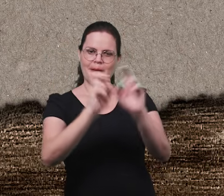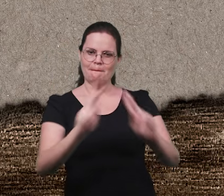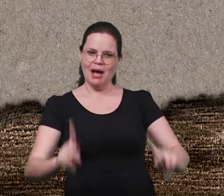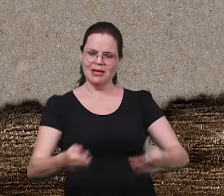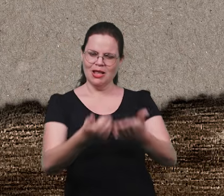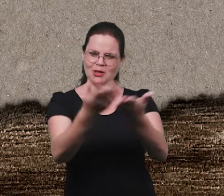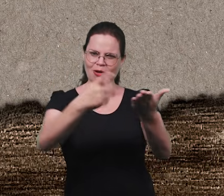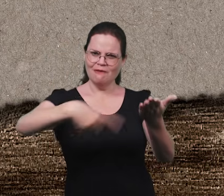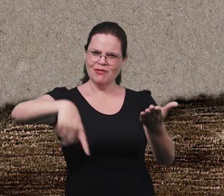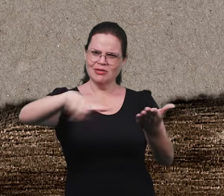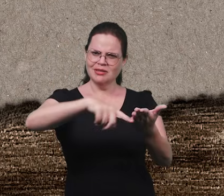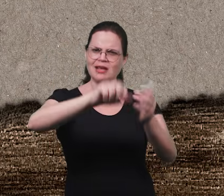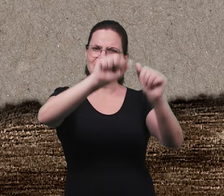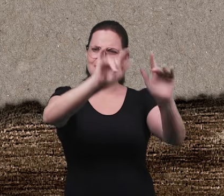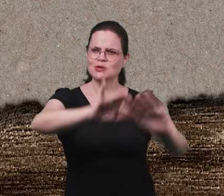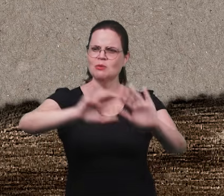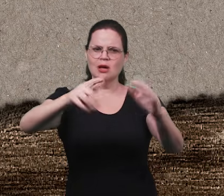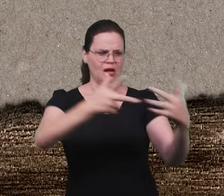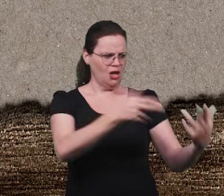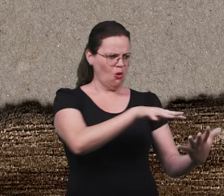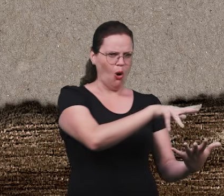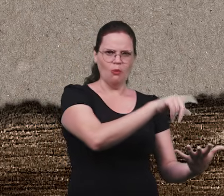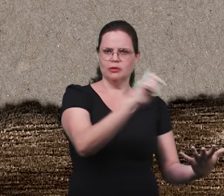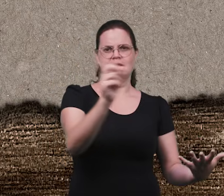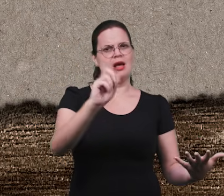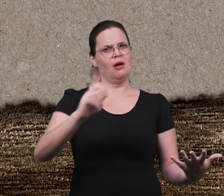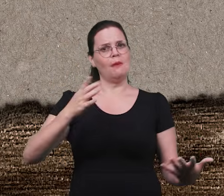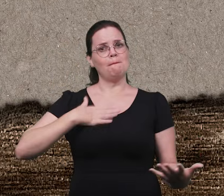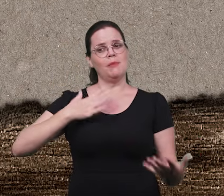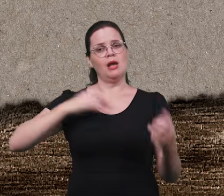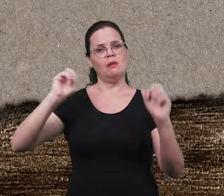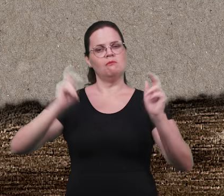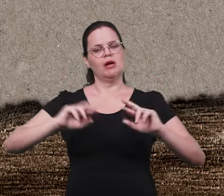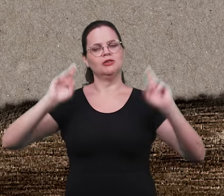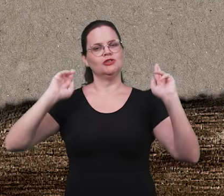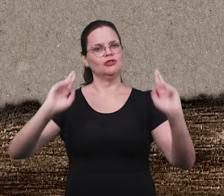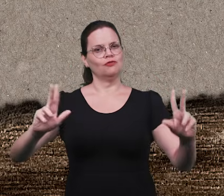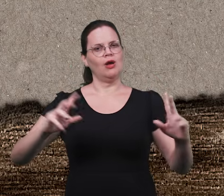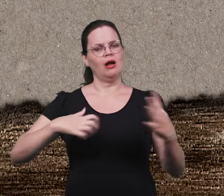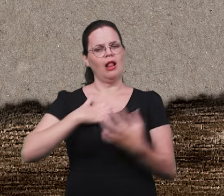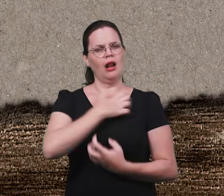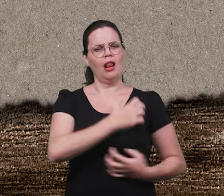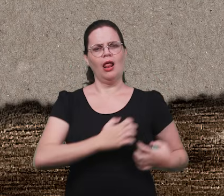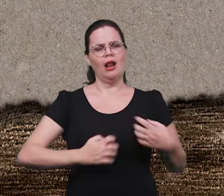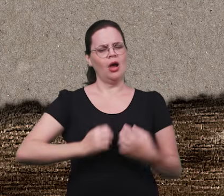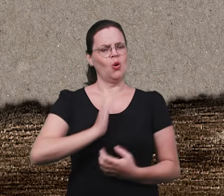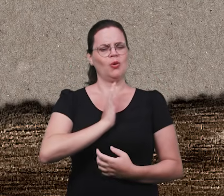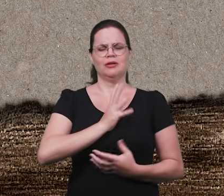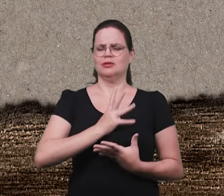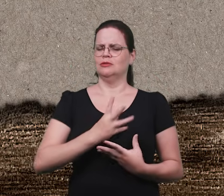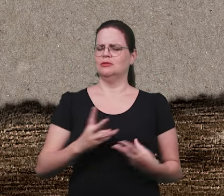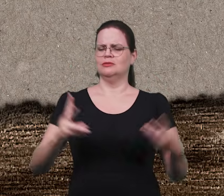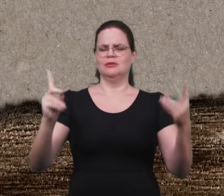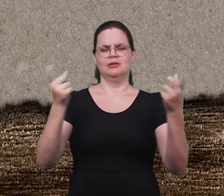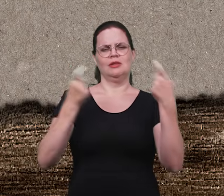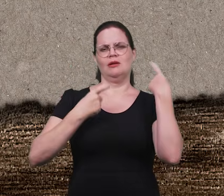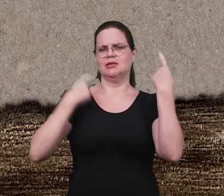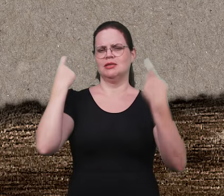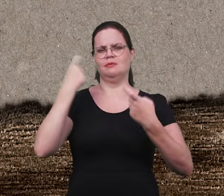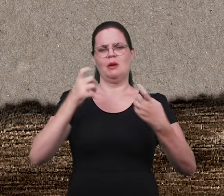dou, não vou-la dou como o mundo a dá. Não se turbe o vosso coração, nem